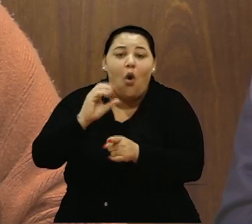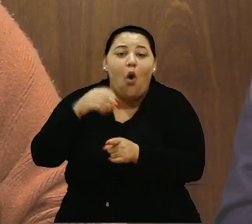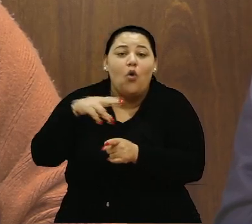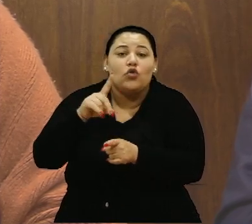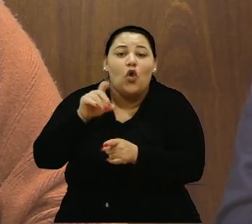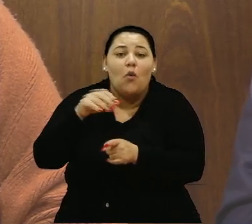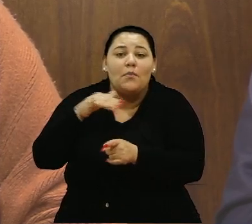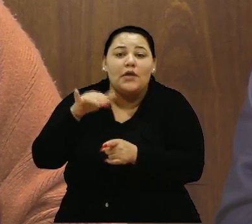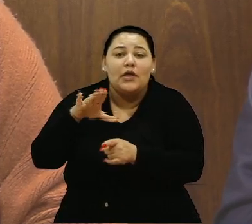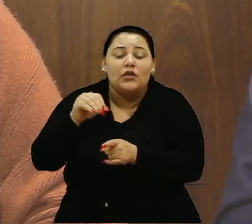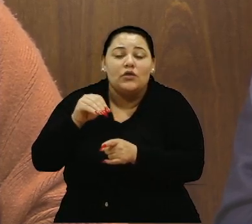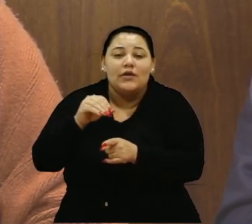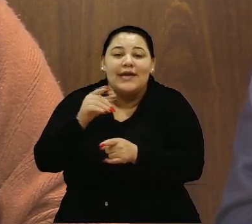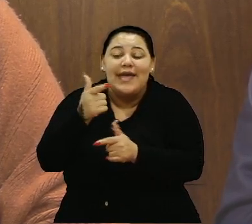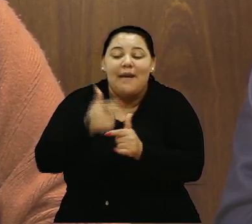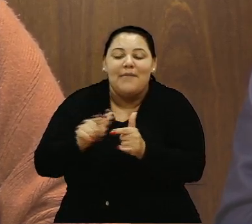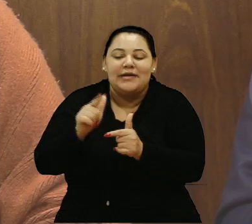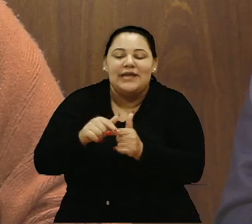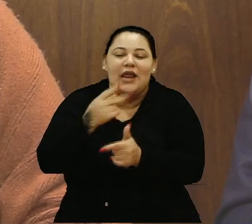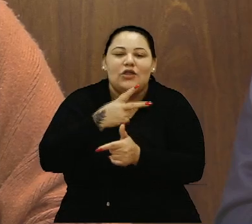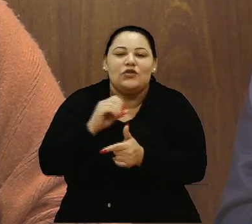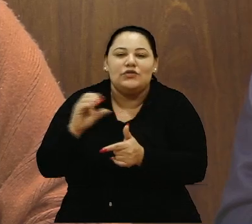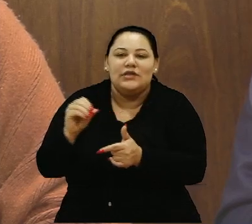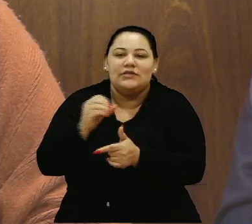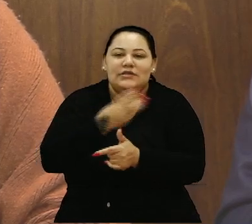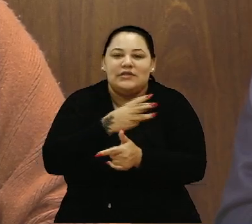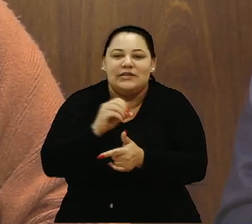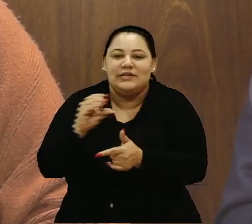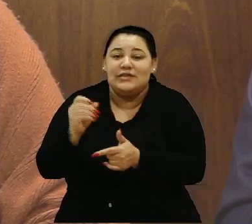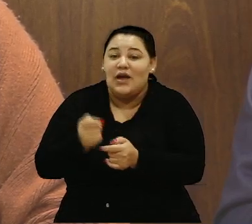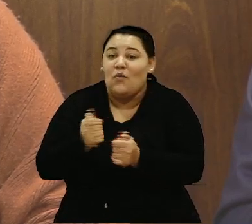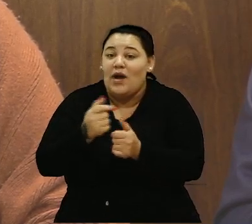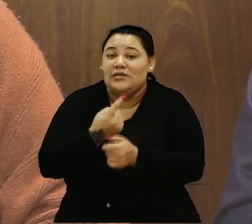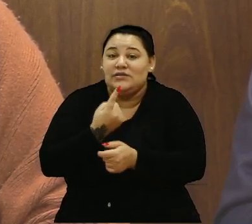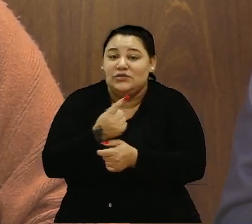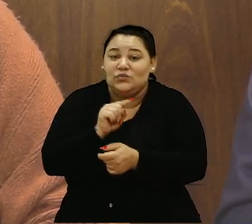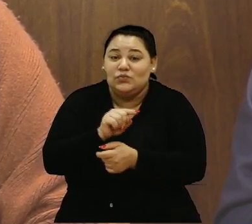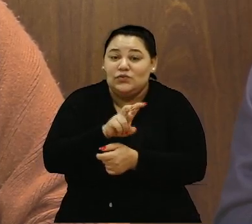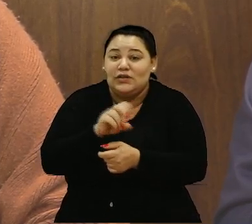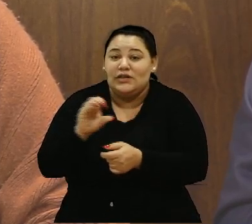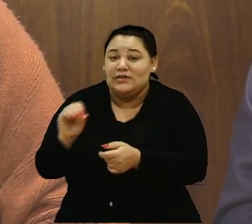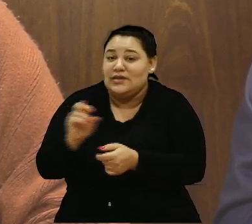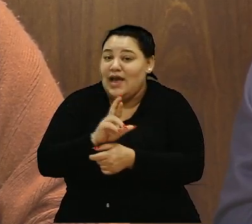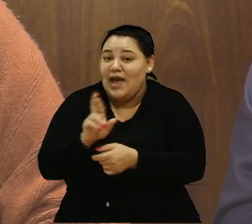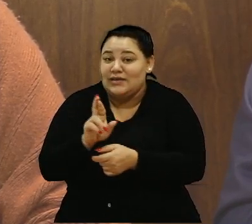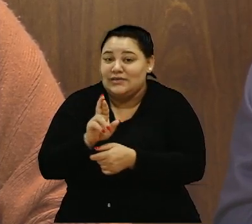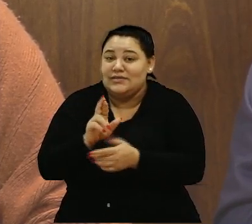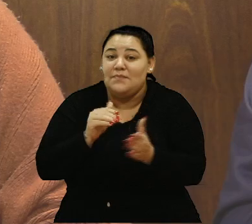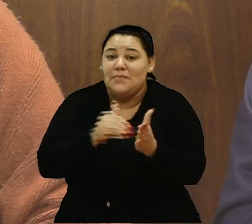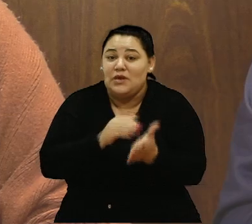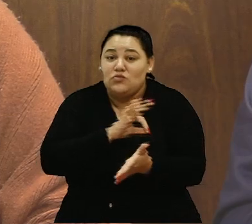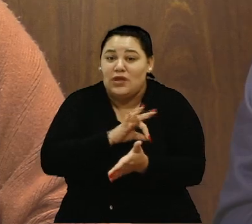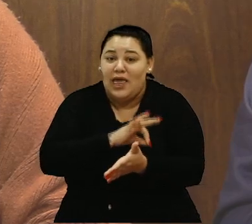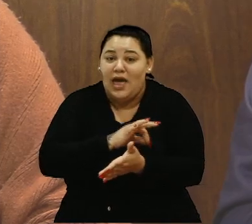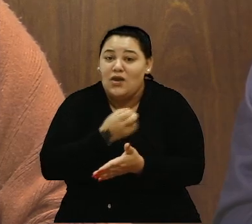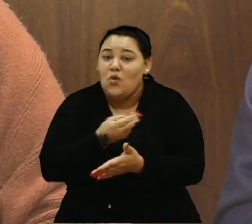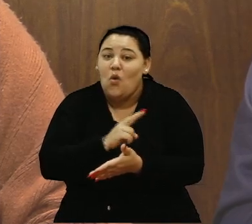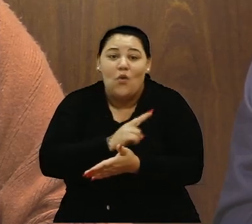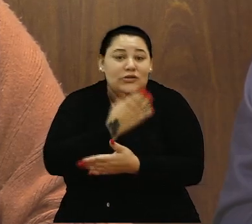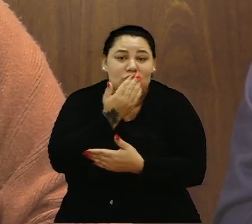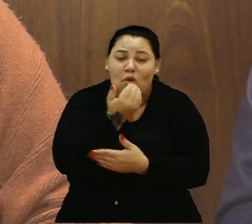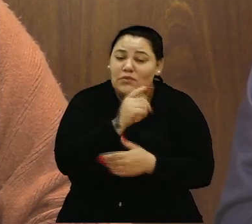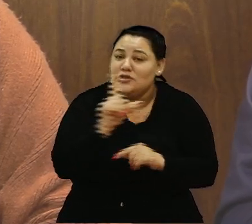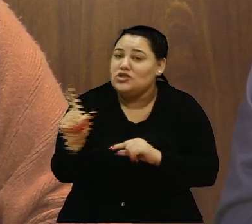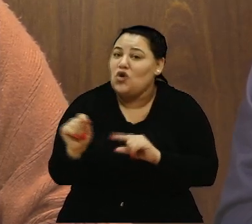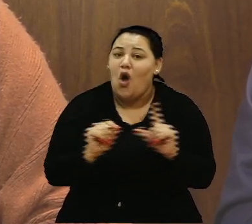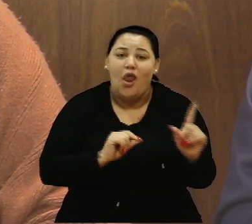parcela, que era para ser de R$200, R$300, hoje é o salário mínimo, quase a parcela, ou eles se alimentam. Então, esses condomínios